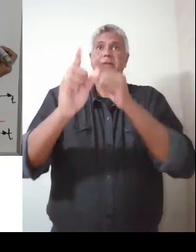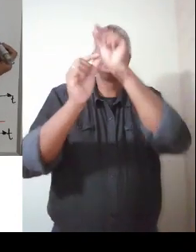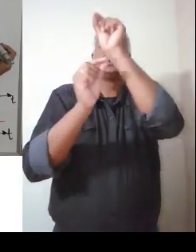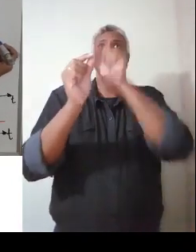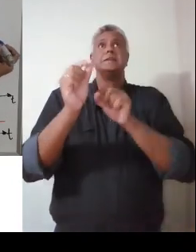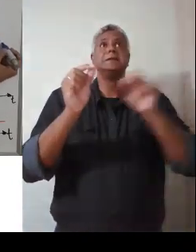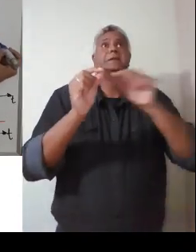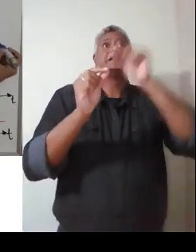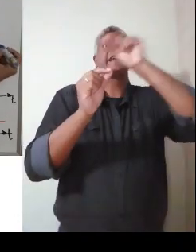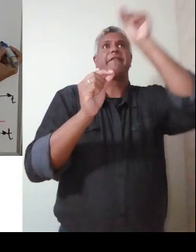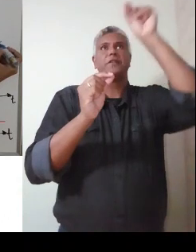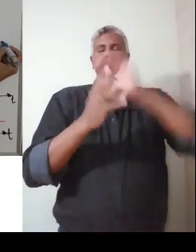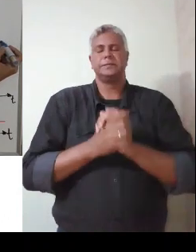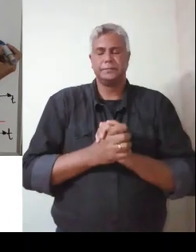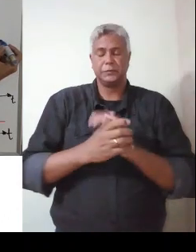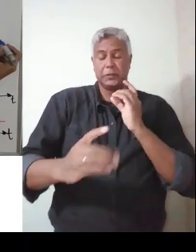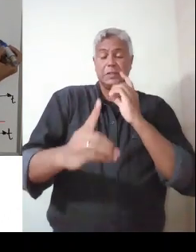uma velocidade